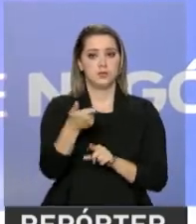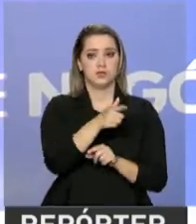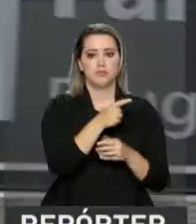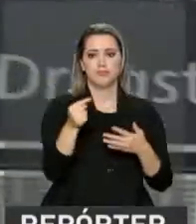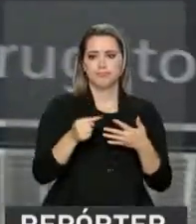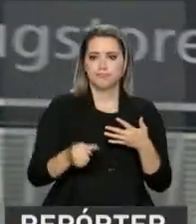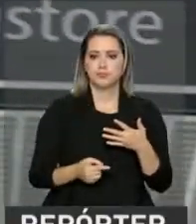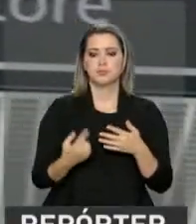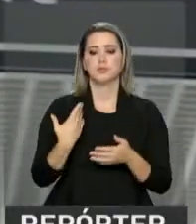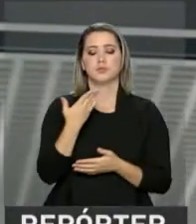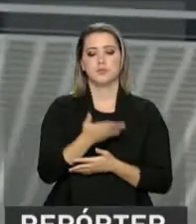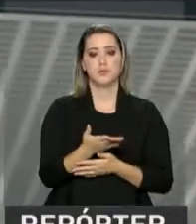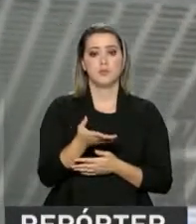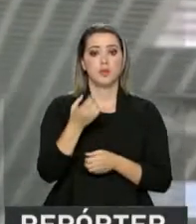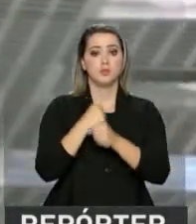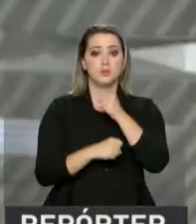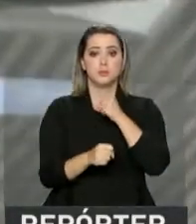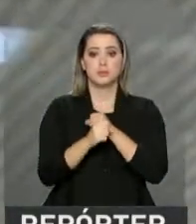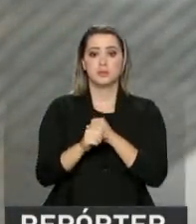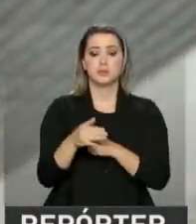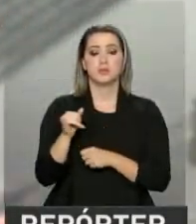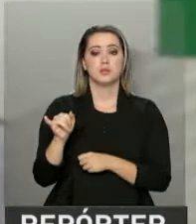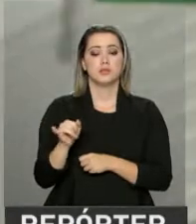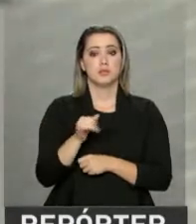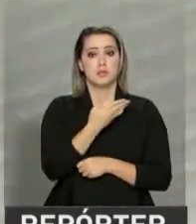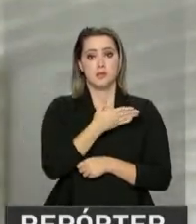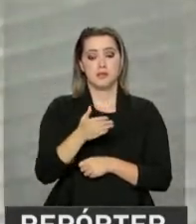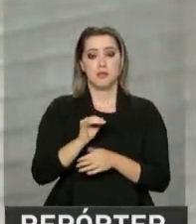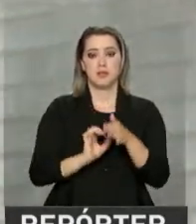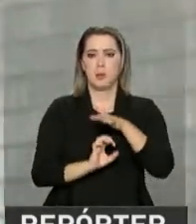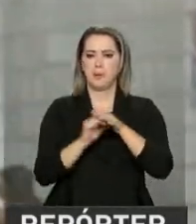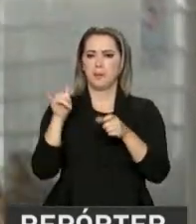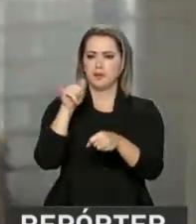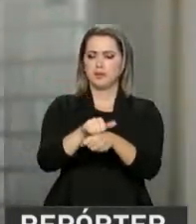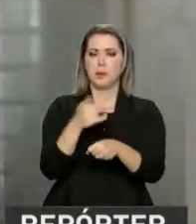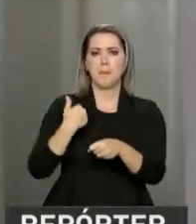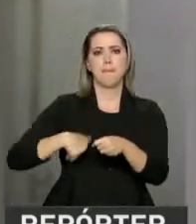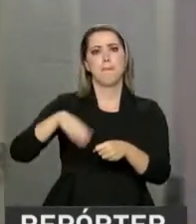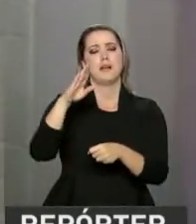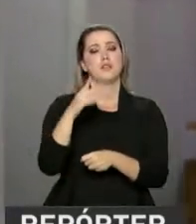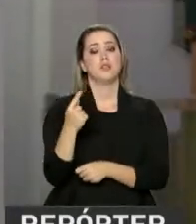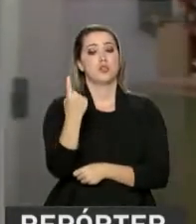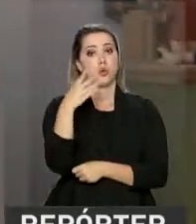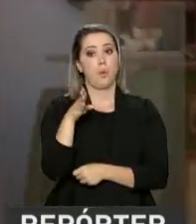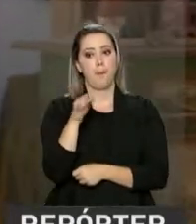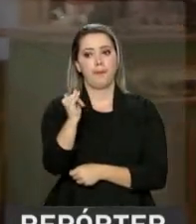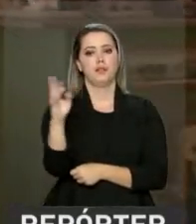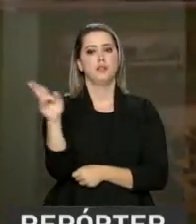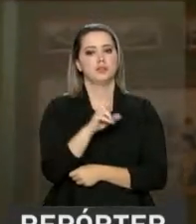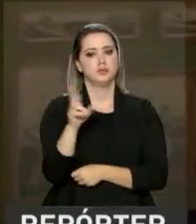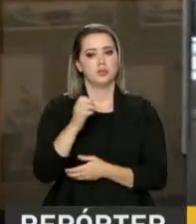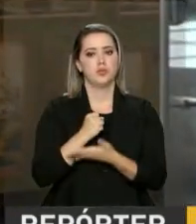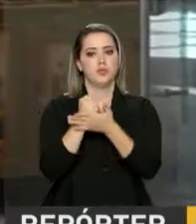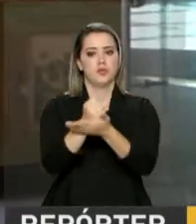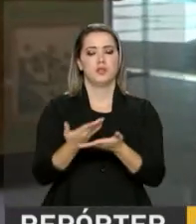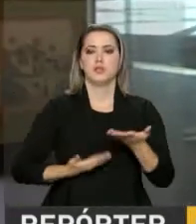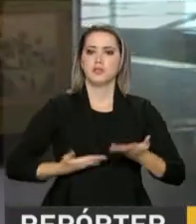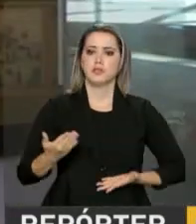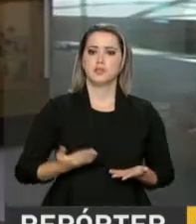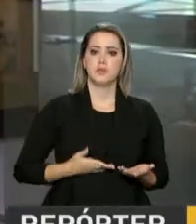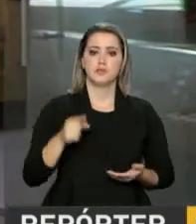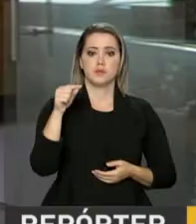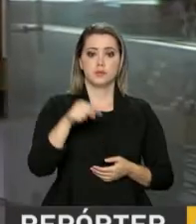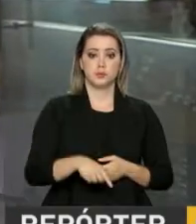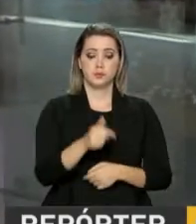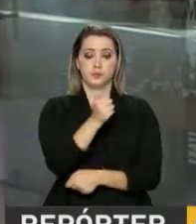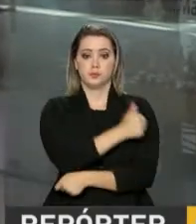objetos no ano passado a infraero arrecadou mais de 1 milhão de reais com a oferta de produtos e serviços estou aqui no